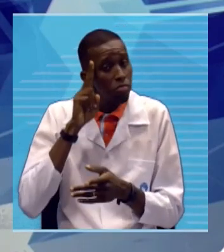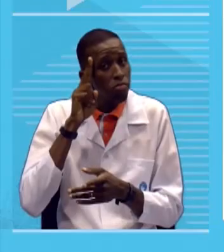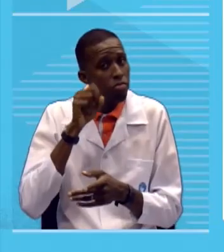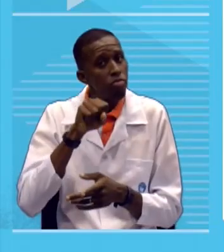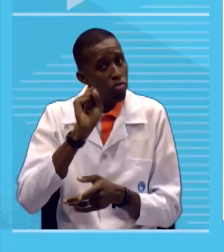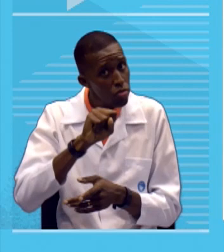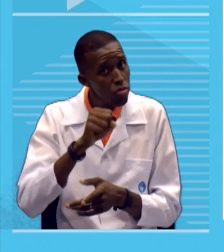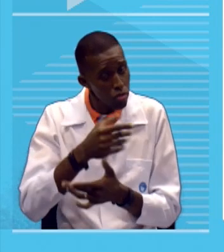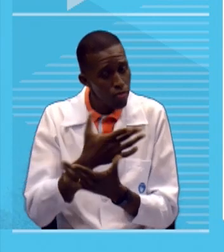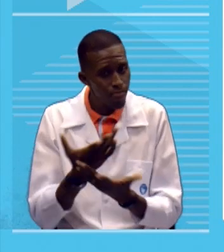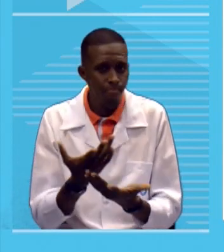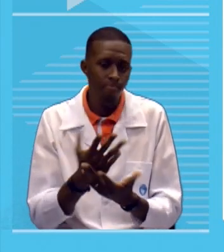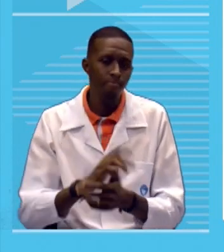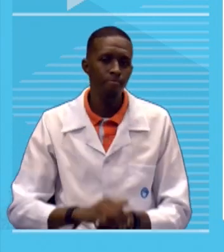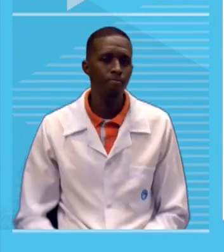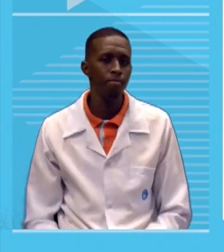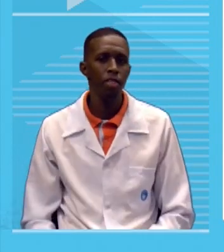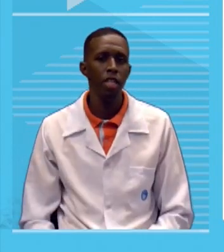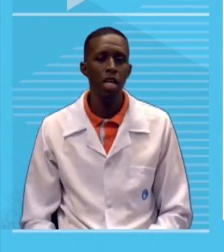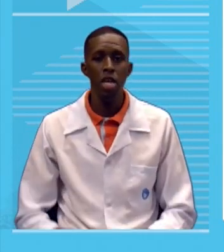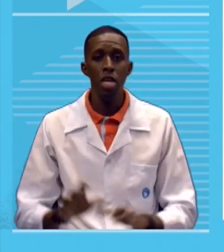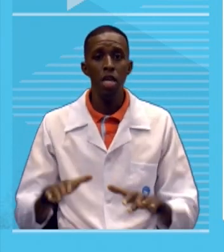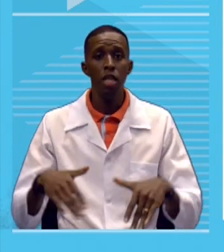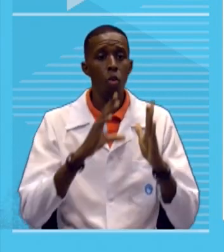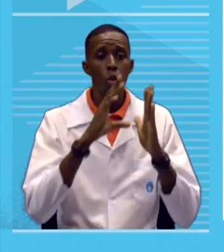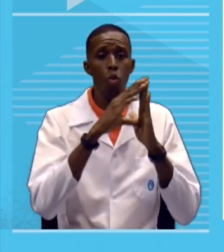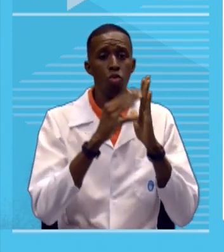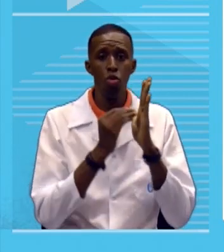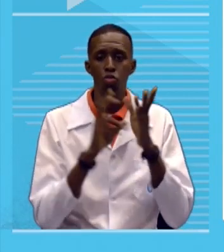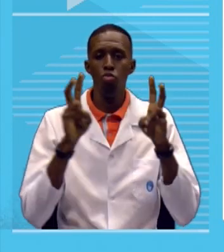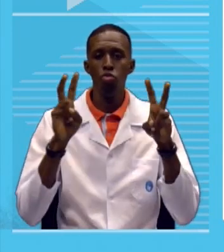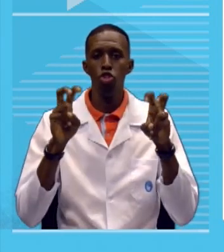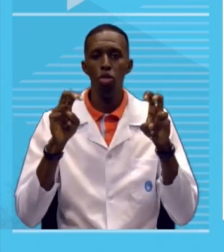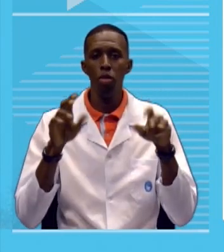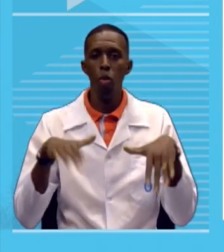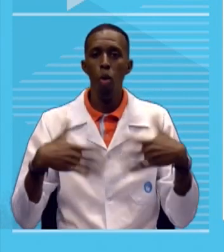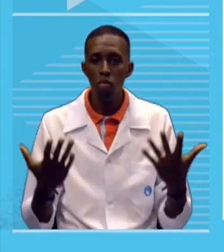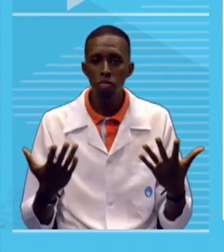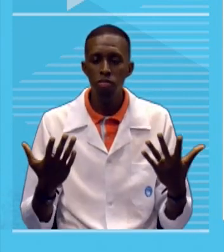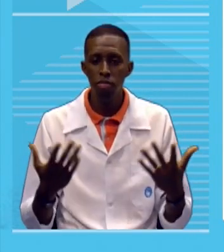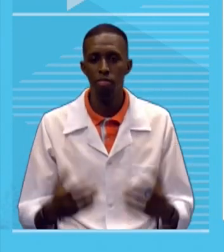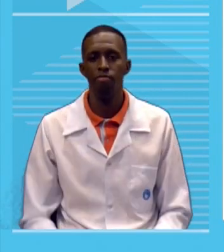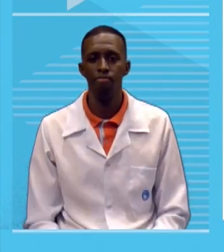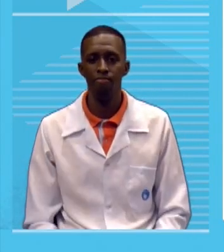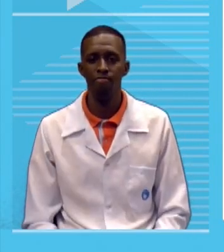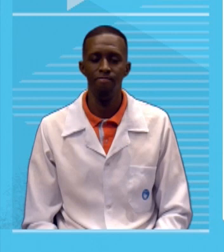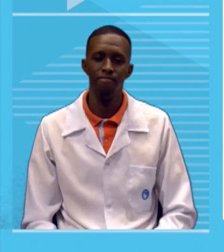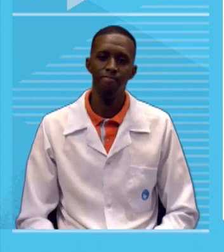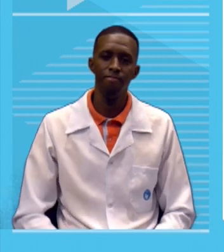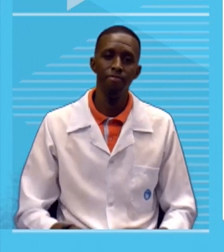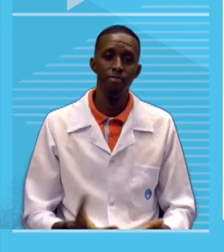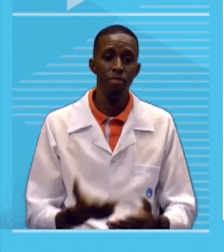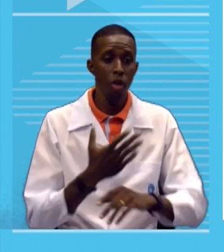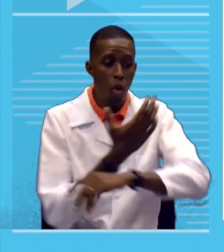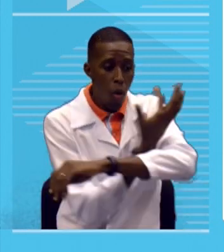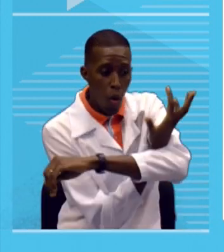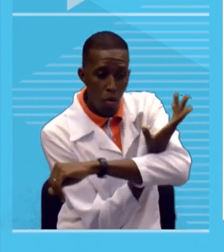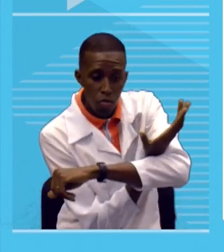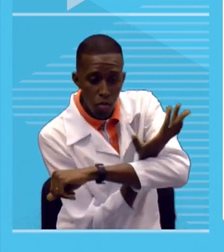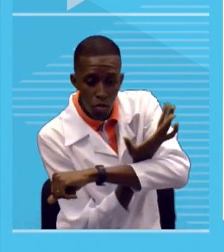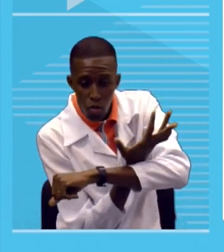estamos discutindo sobre o processo de urbanização do território brasileiro. Nós analisamos aqui desde o